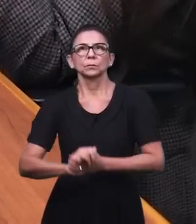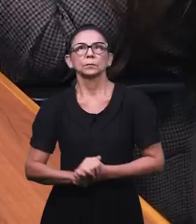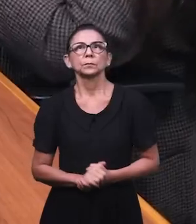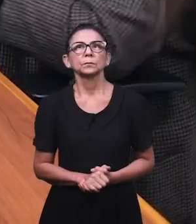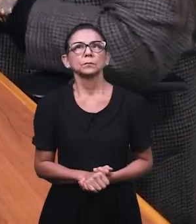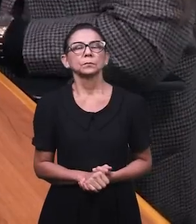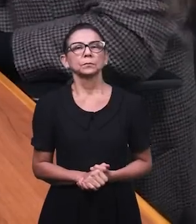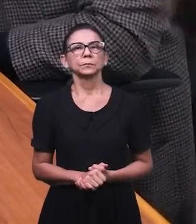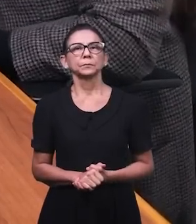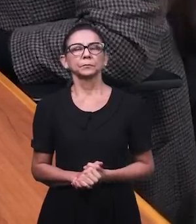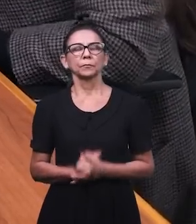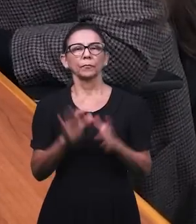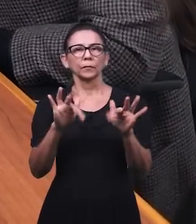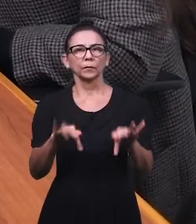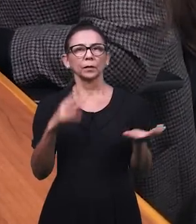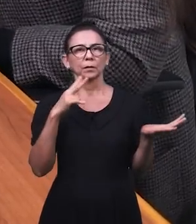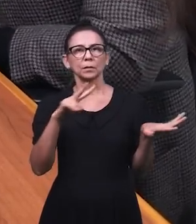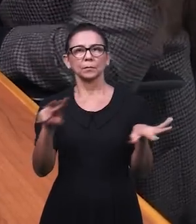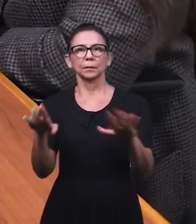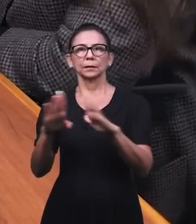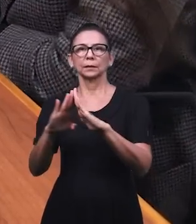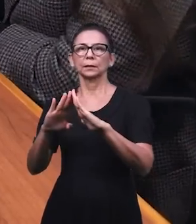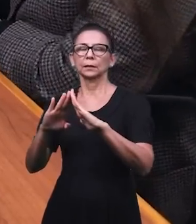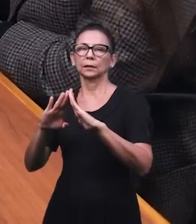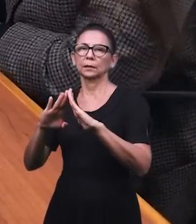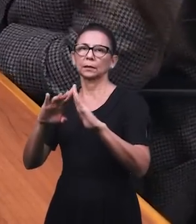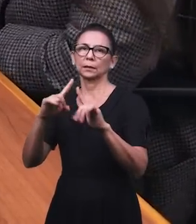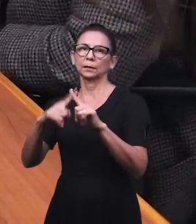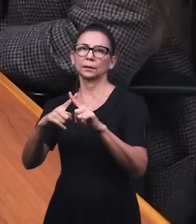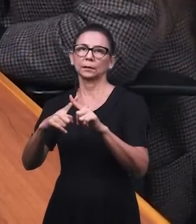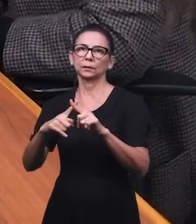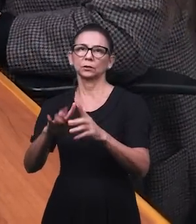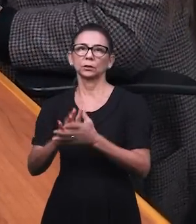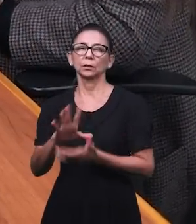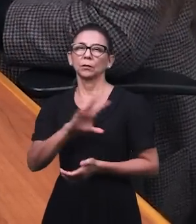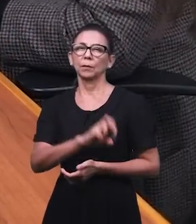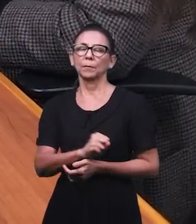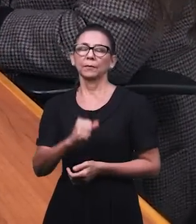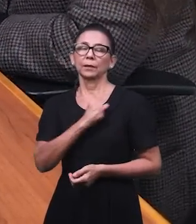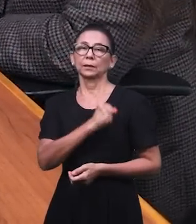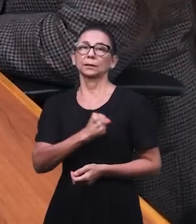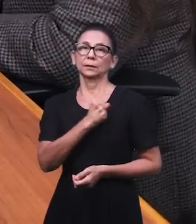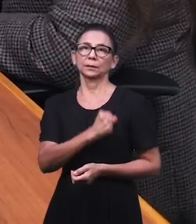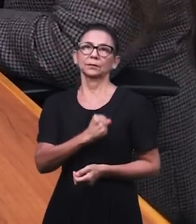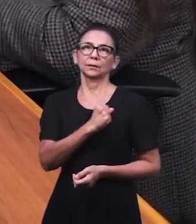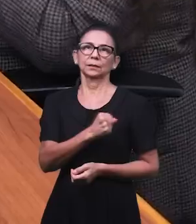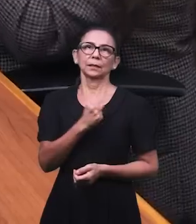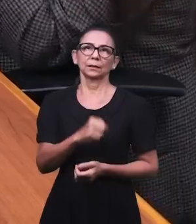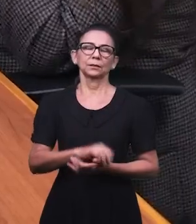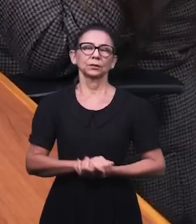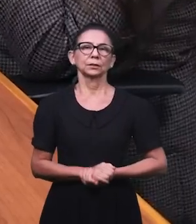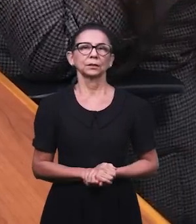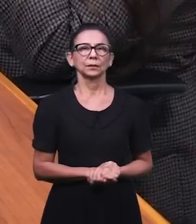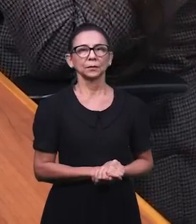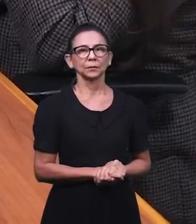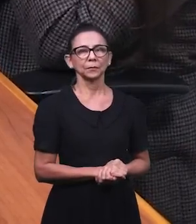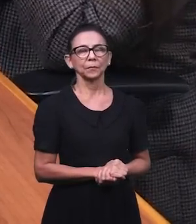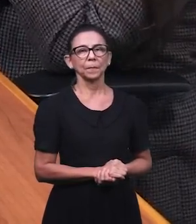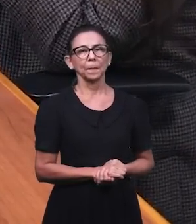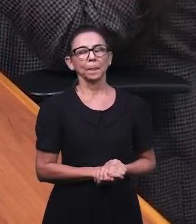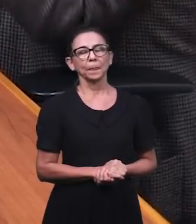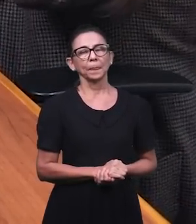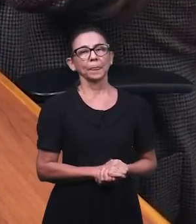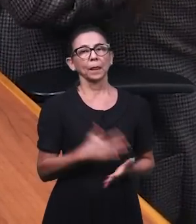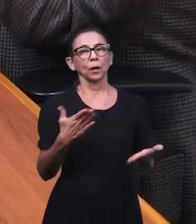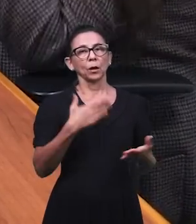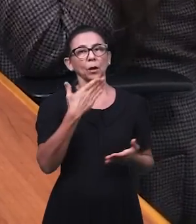semana... Pra estudar e final de semana era a igreja. Assistência. A assistência da igreja, eu amava. Nossa, que saudade. Que hoje ele tá na igreja pertinho da casa dele.